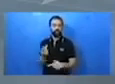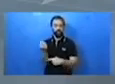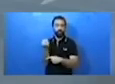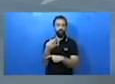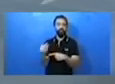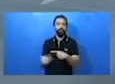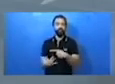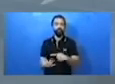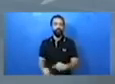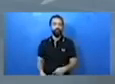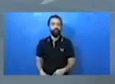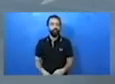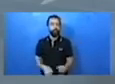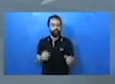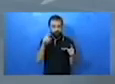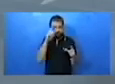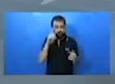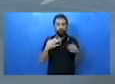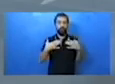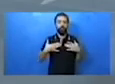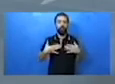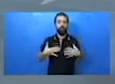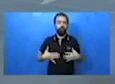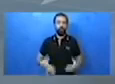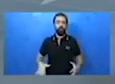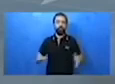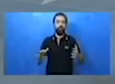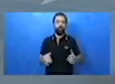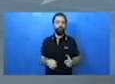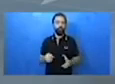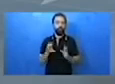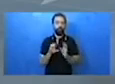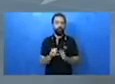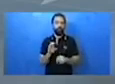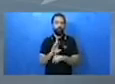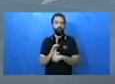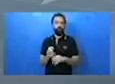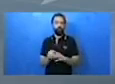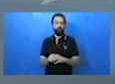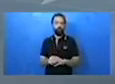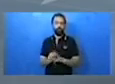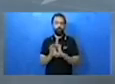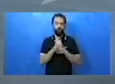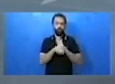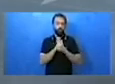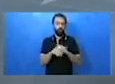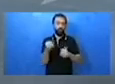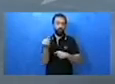vamos pensar com bastante calma esse conceito de fração. Nós vamos partir da